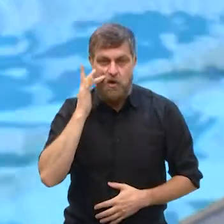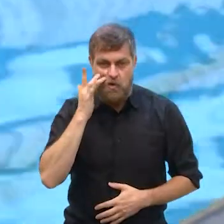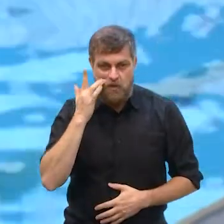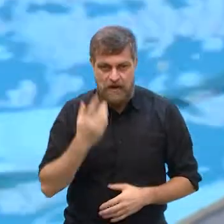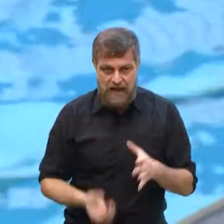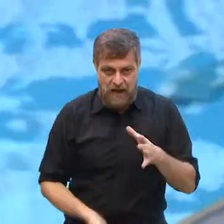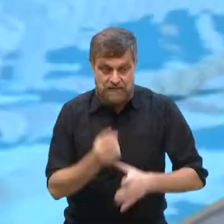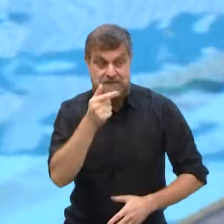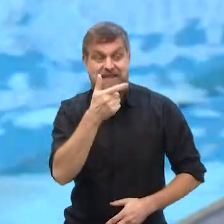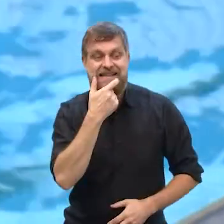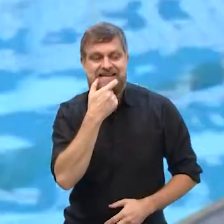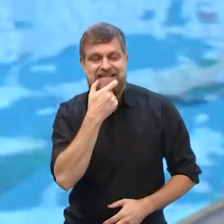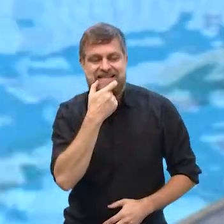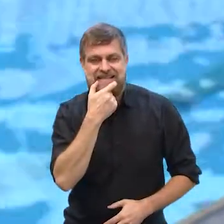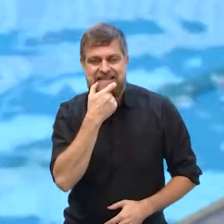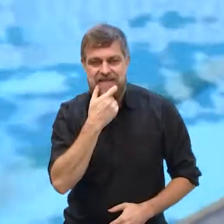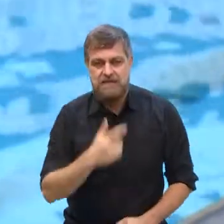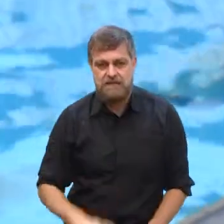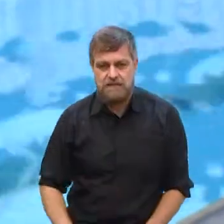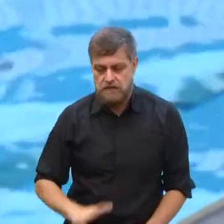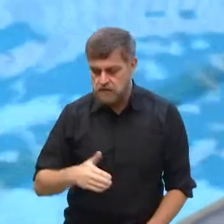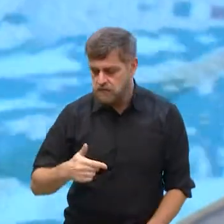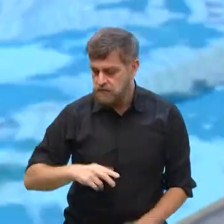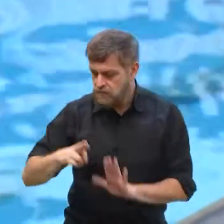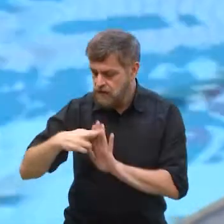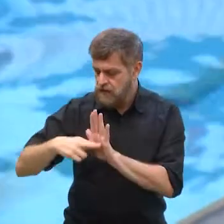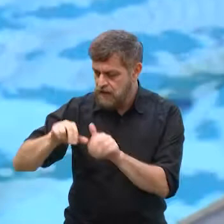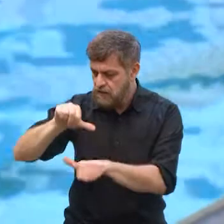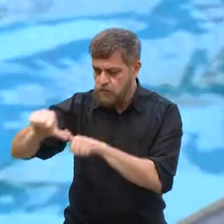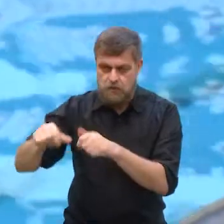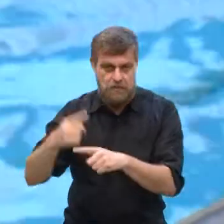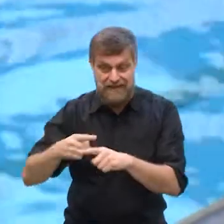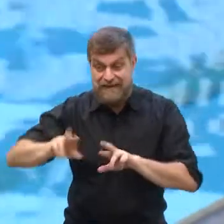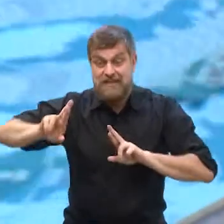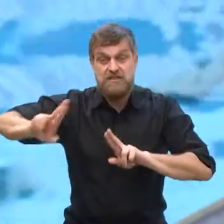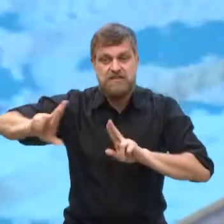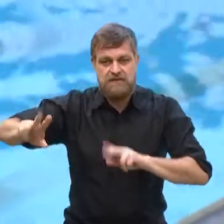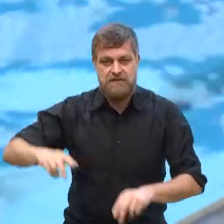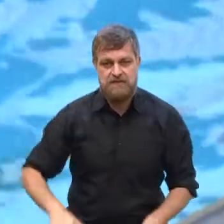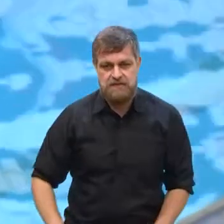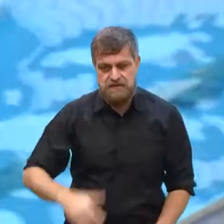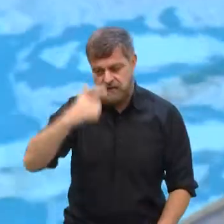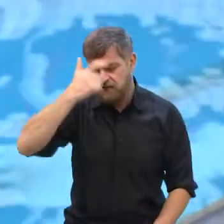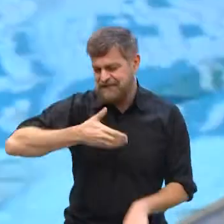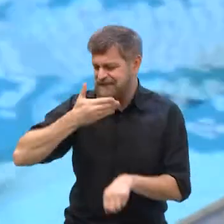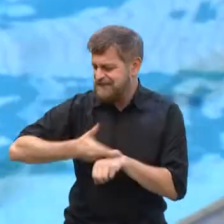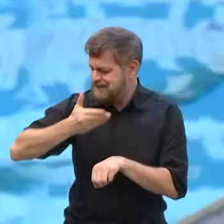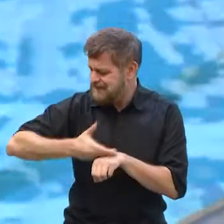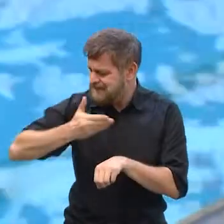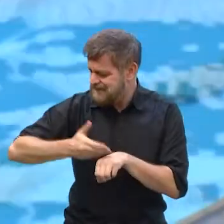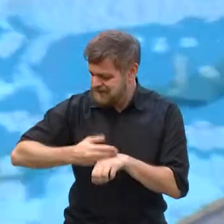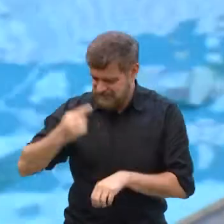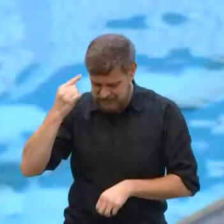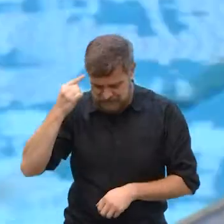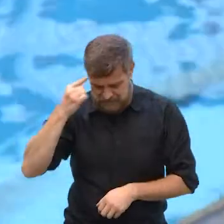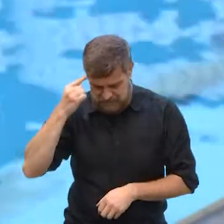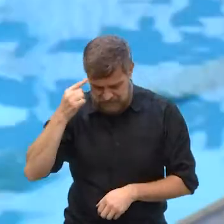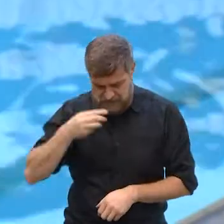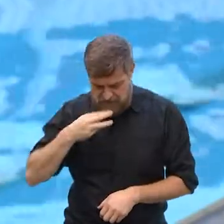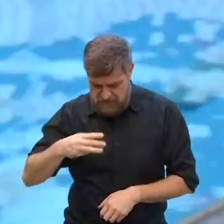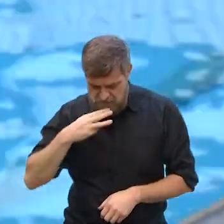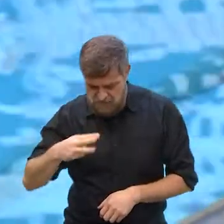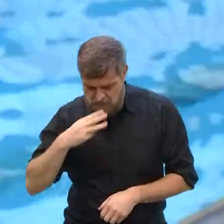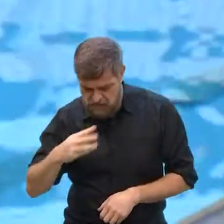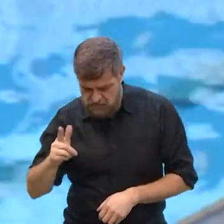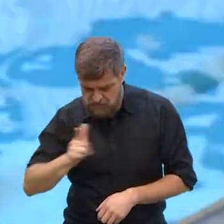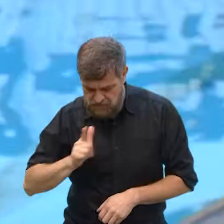Londres. E quando eu digo que mudou, porque não era assim, então a gente já estava treinando e pensando aí que em março